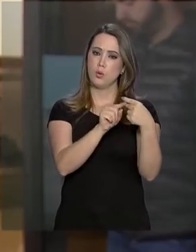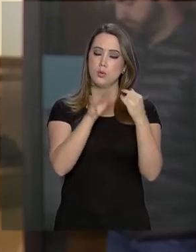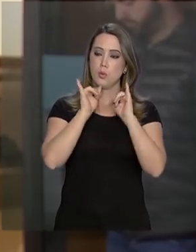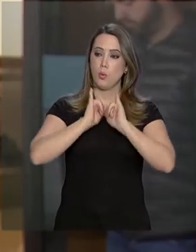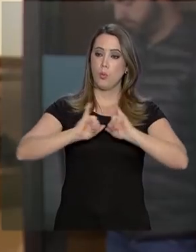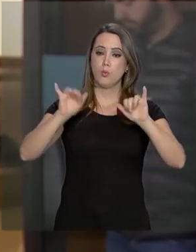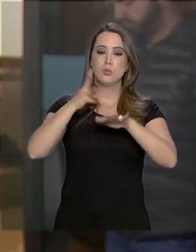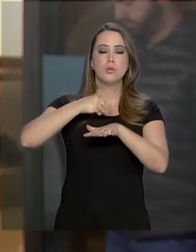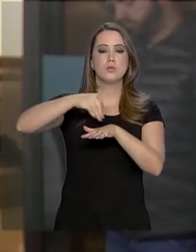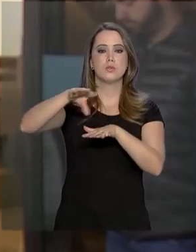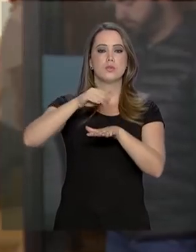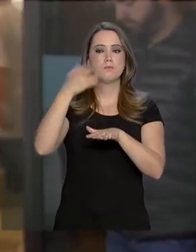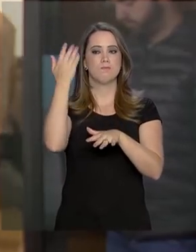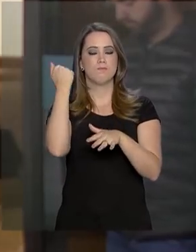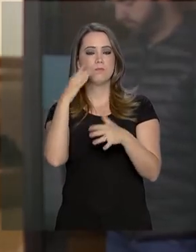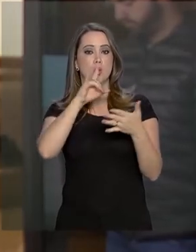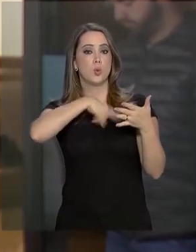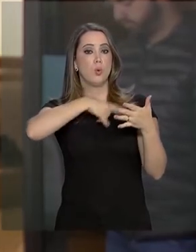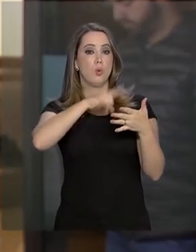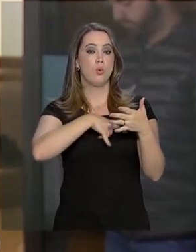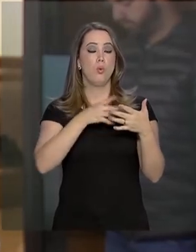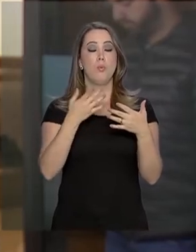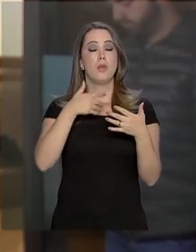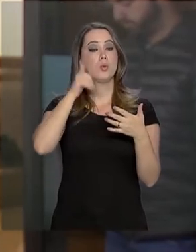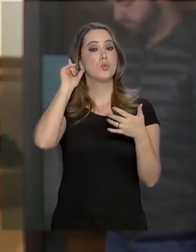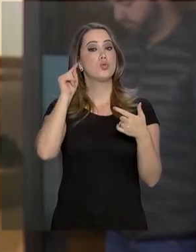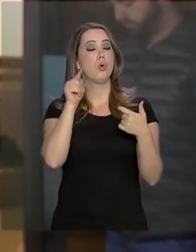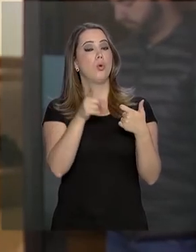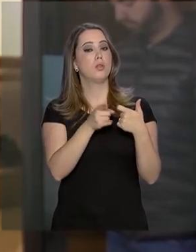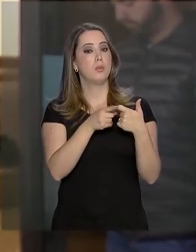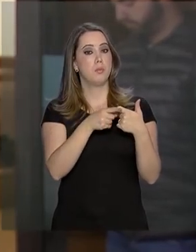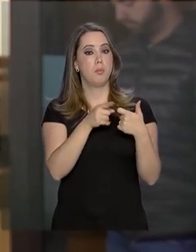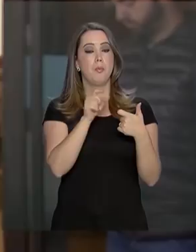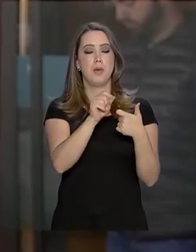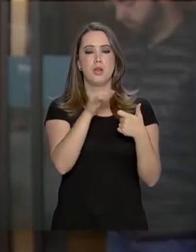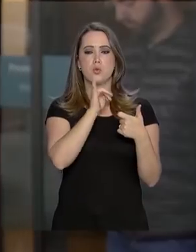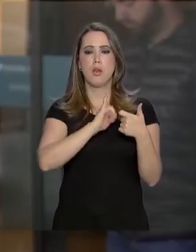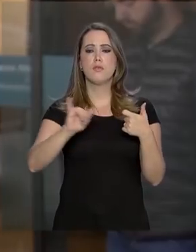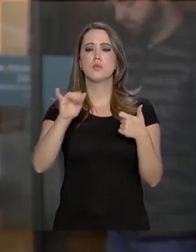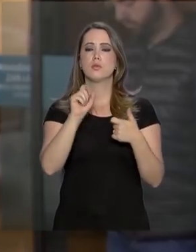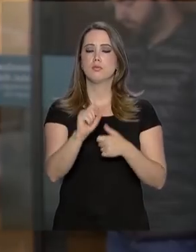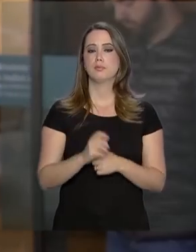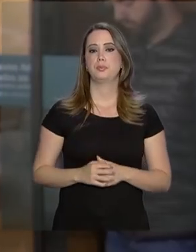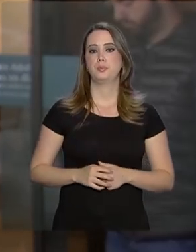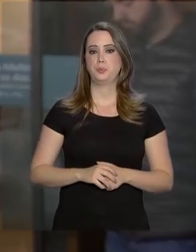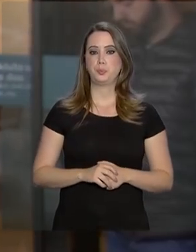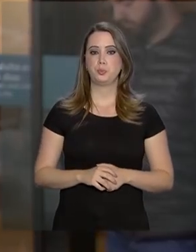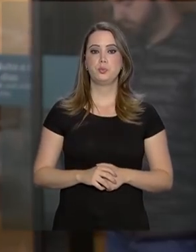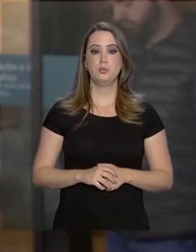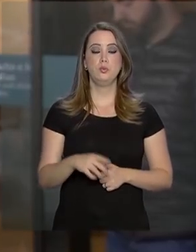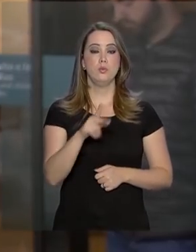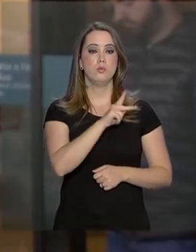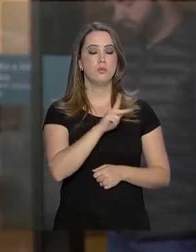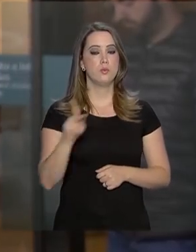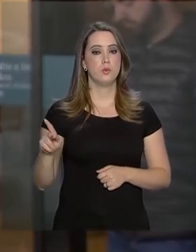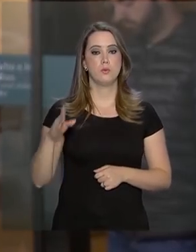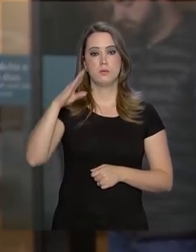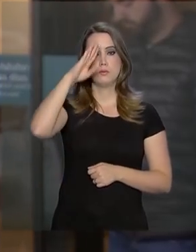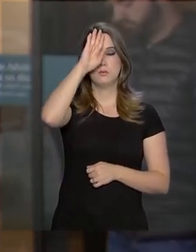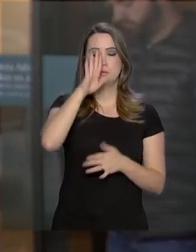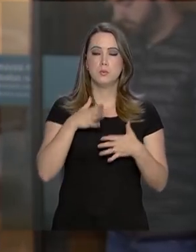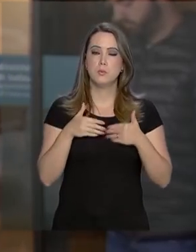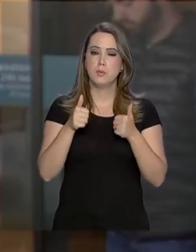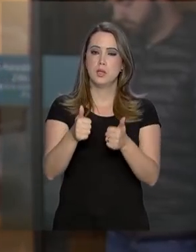passadas no último boletim de ontem de acordo com esse boletim o presidente teve uma melhora nas últimas 24